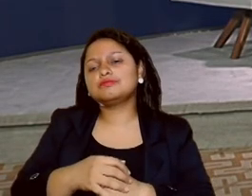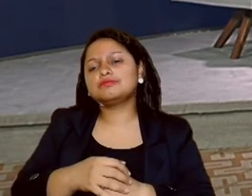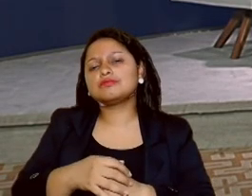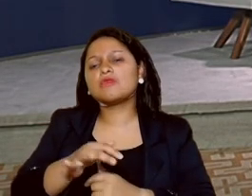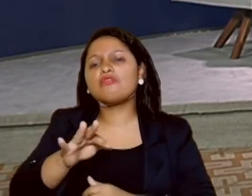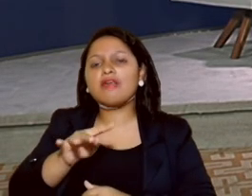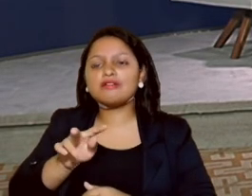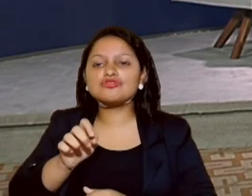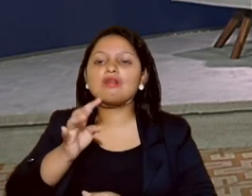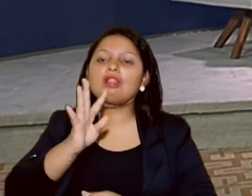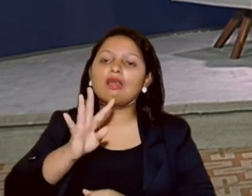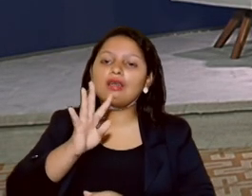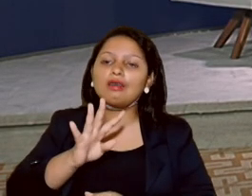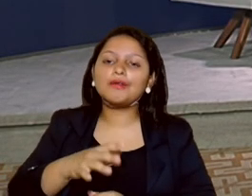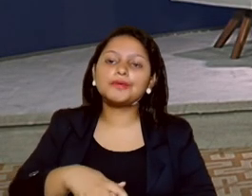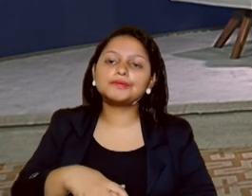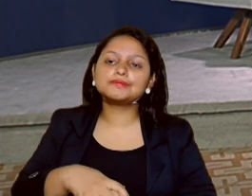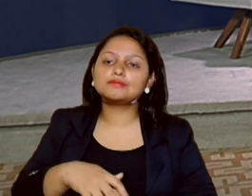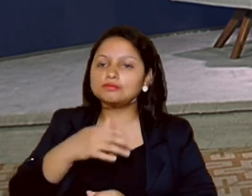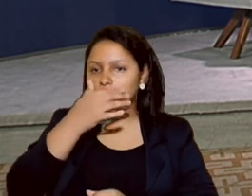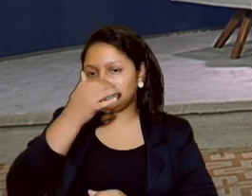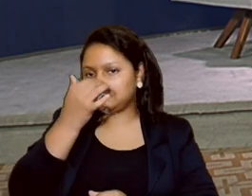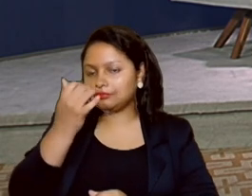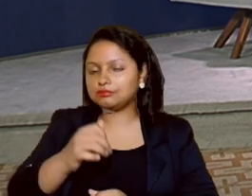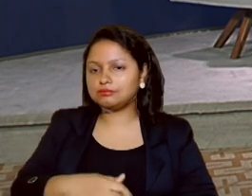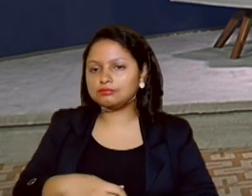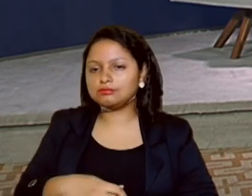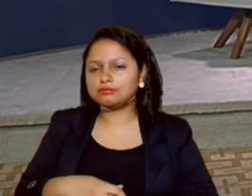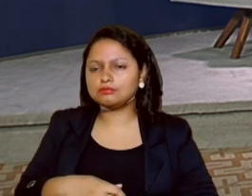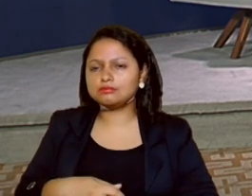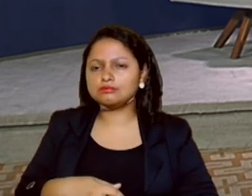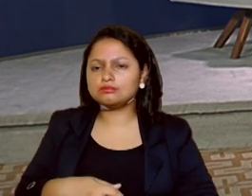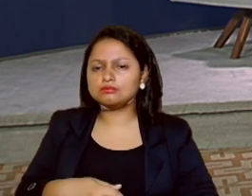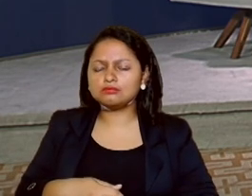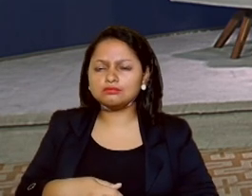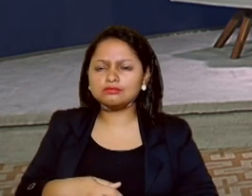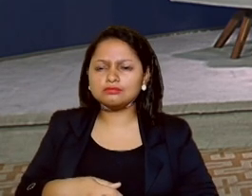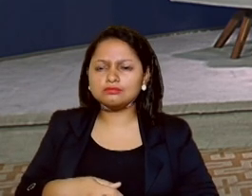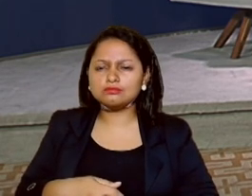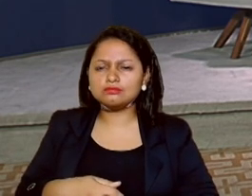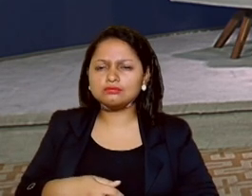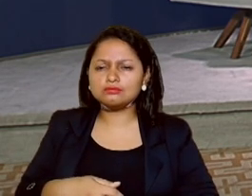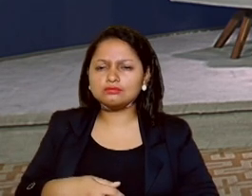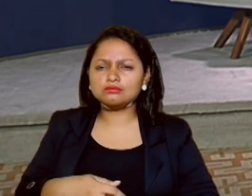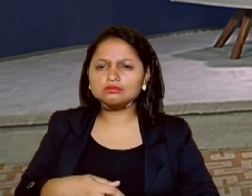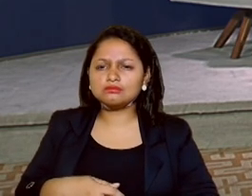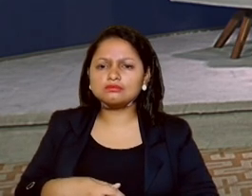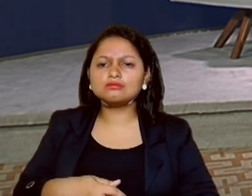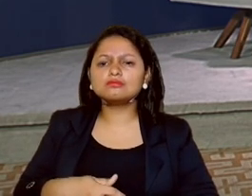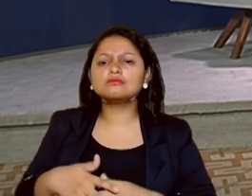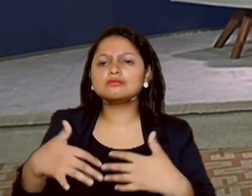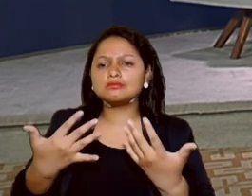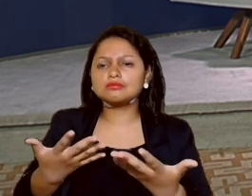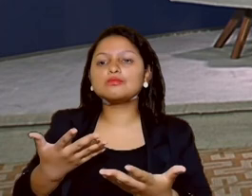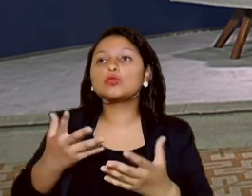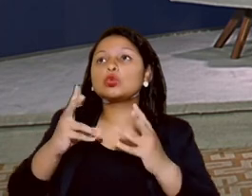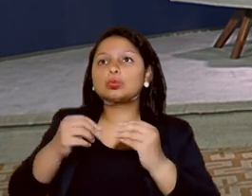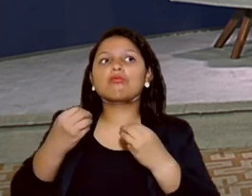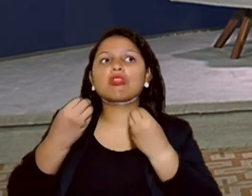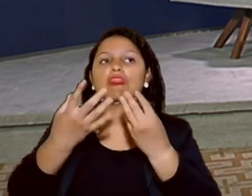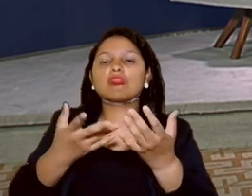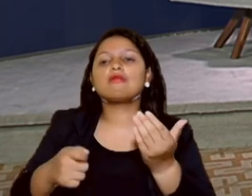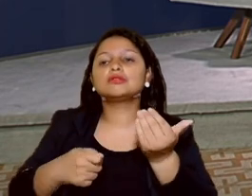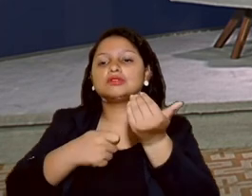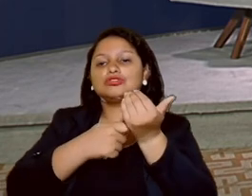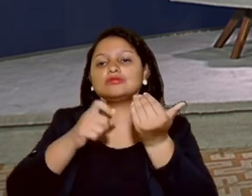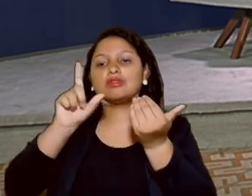mundo gosta do confete caindo e tal te ofereço isso ofereço aquilo ofereço aquilo outro né todo mundo adorou oferecer maquininha e cartão de crédito tá